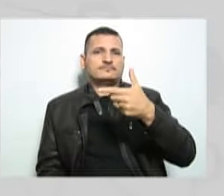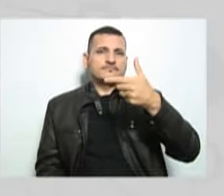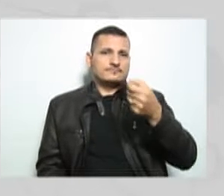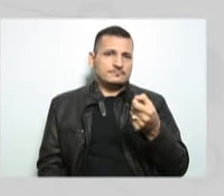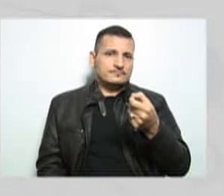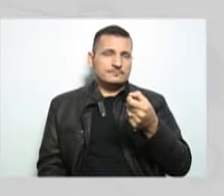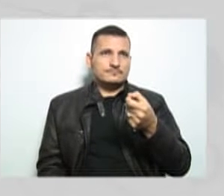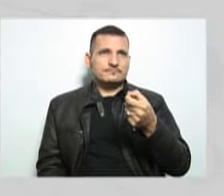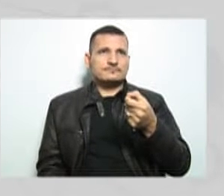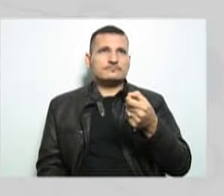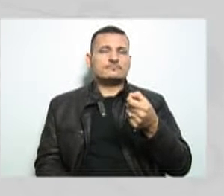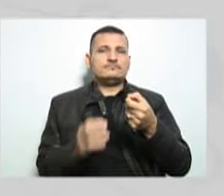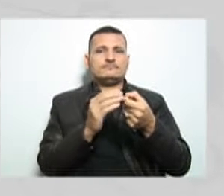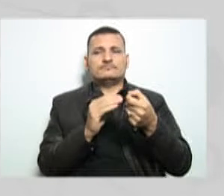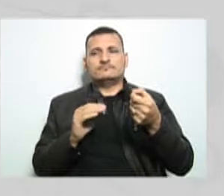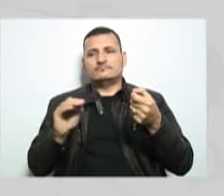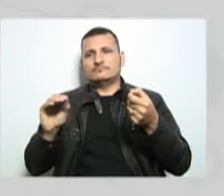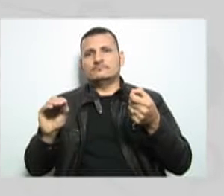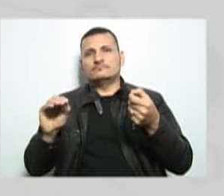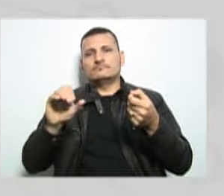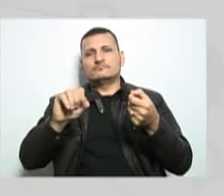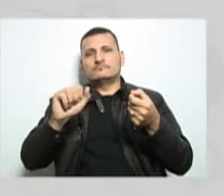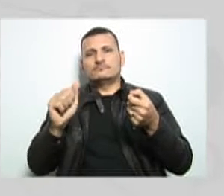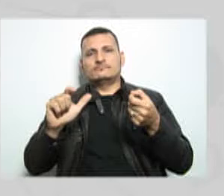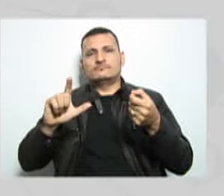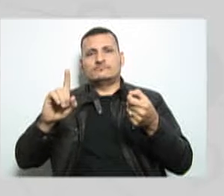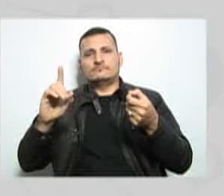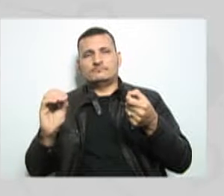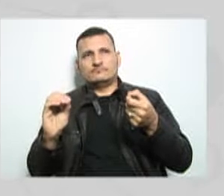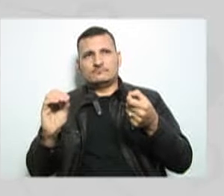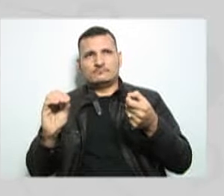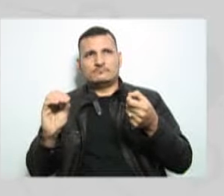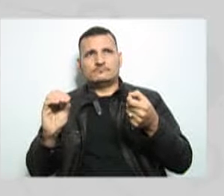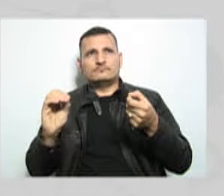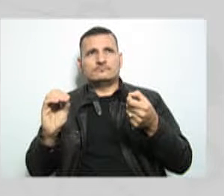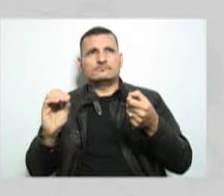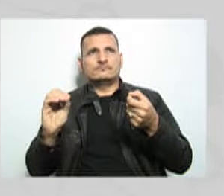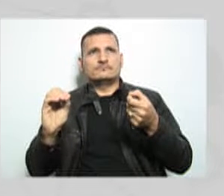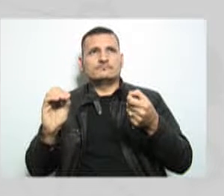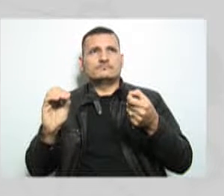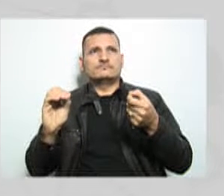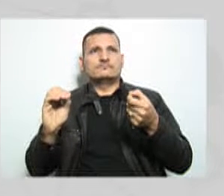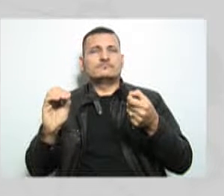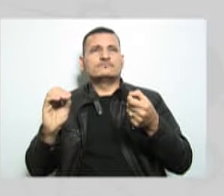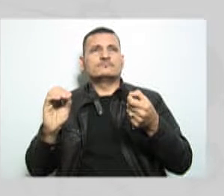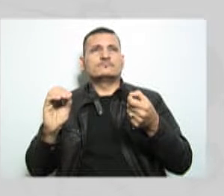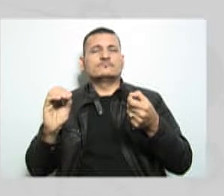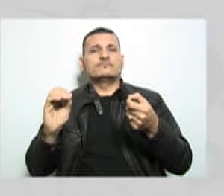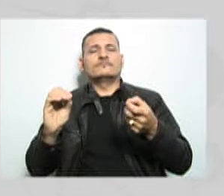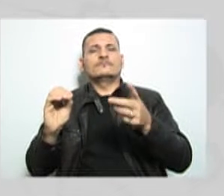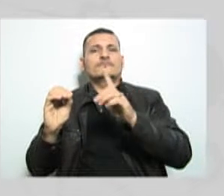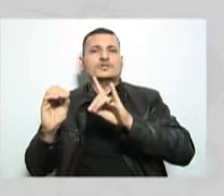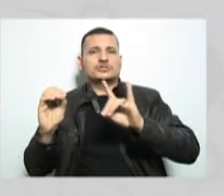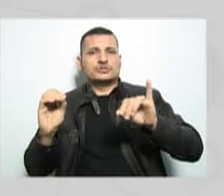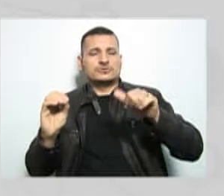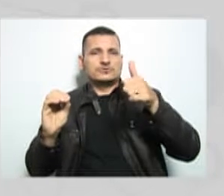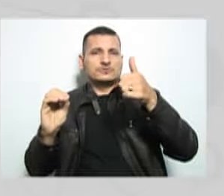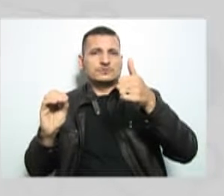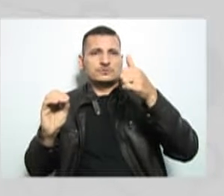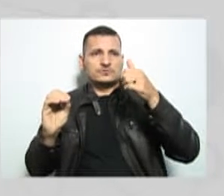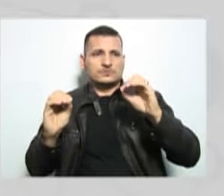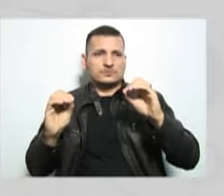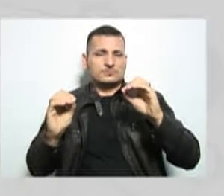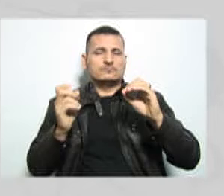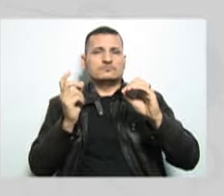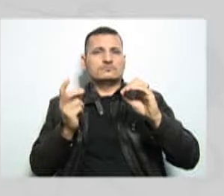lá e coloco no meu saldo, 80 a 4, 320, eu simplesmente passo. No dia 10, eu vendi